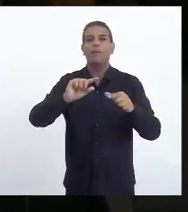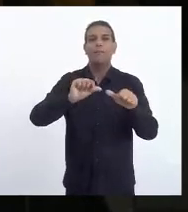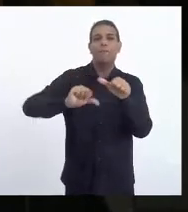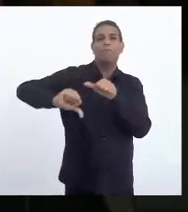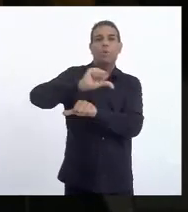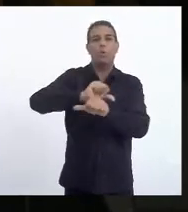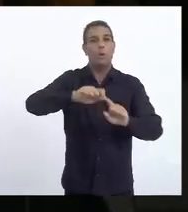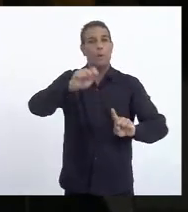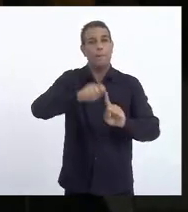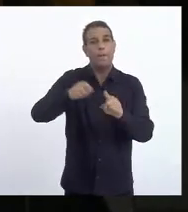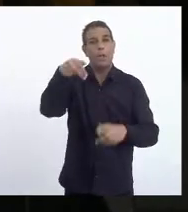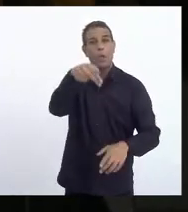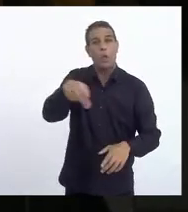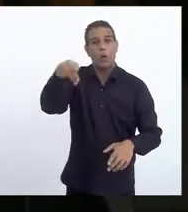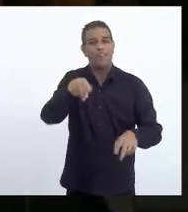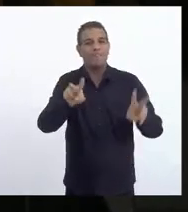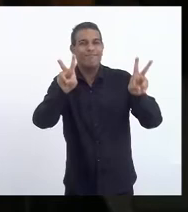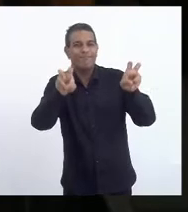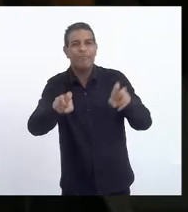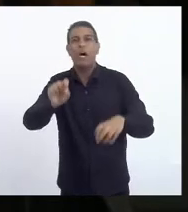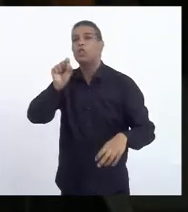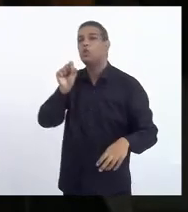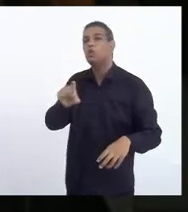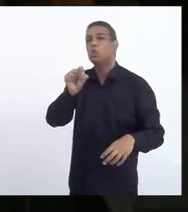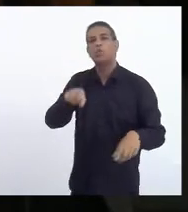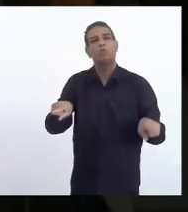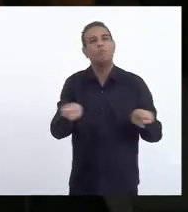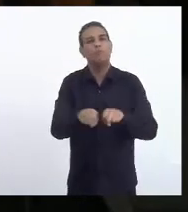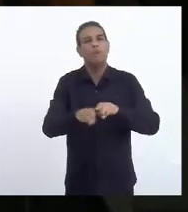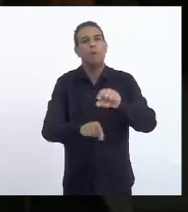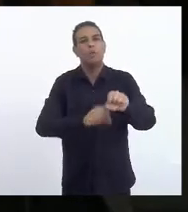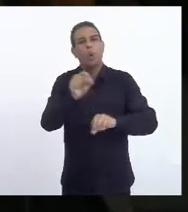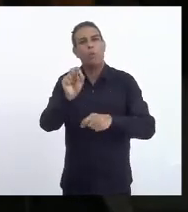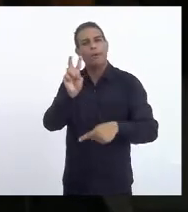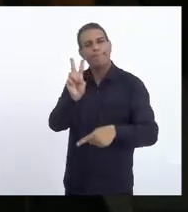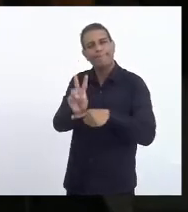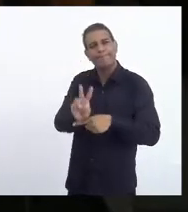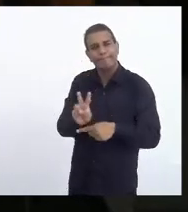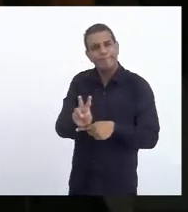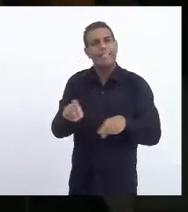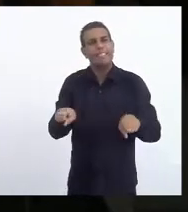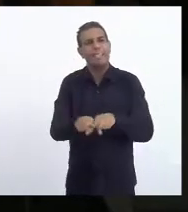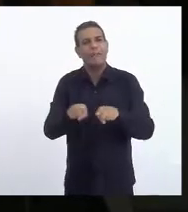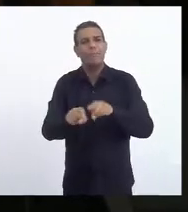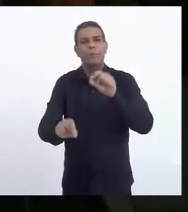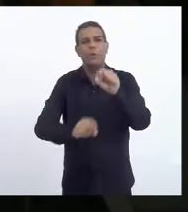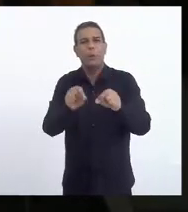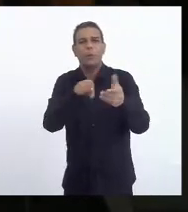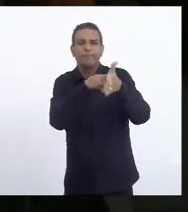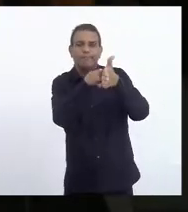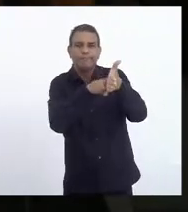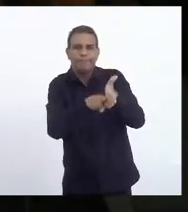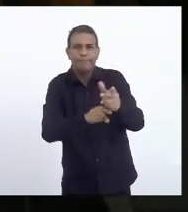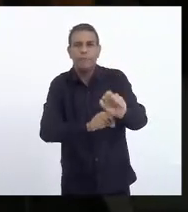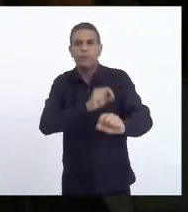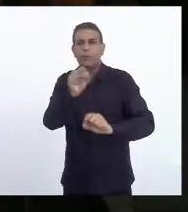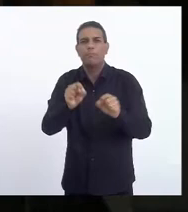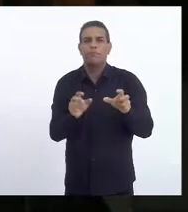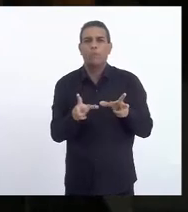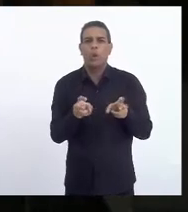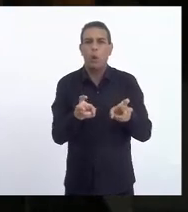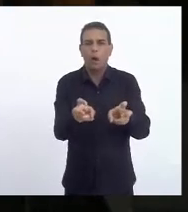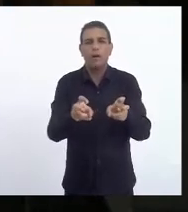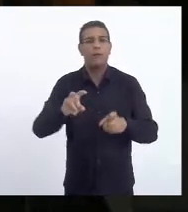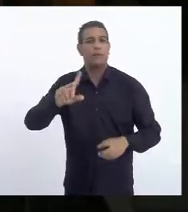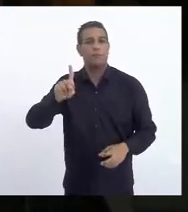Azul e também de prevenção e em relação ao câncer